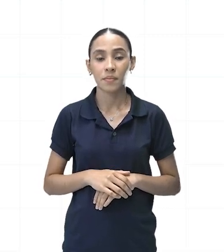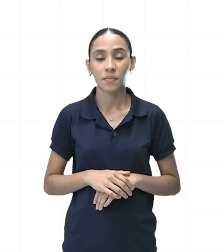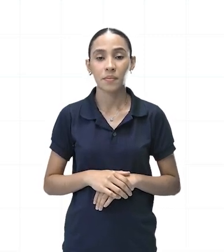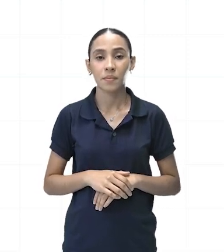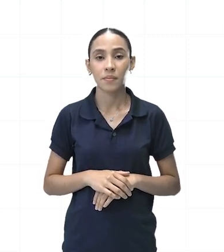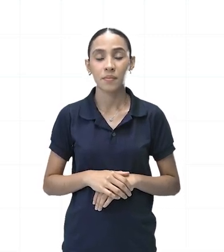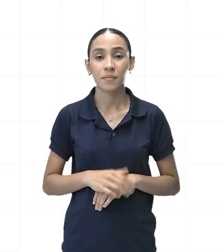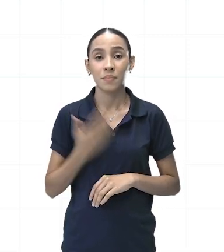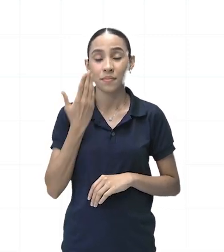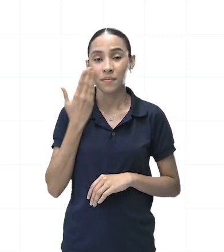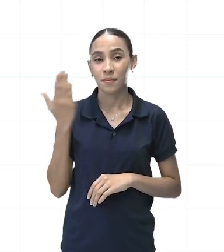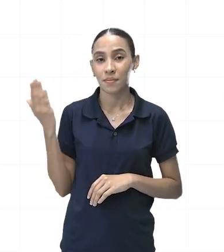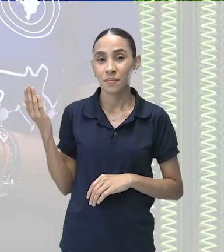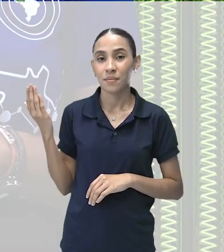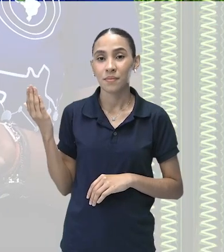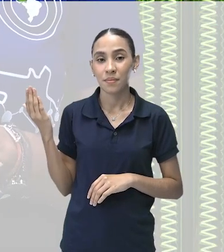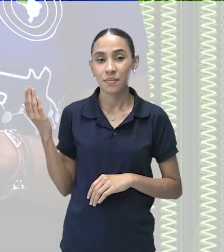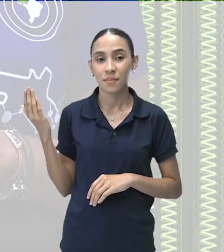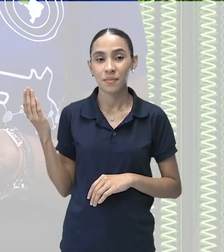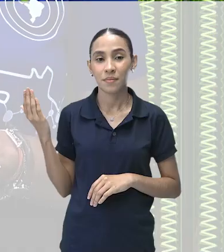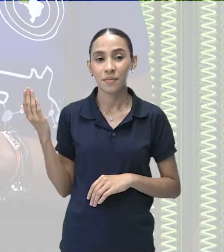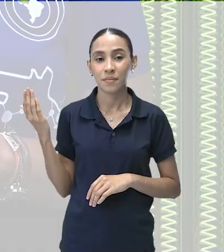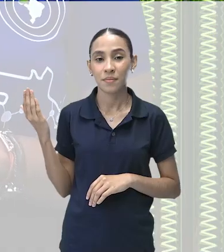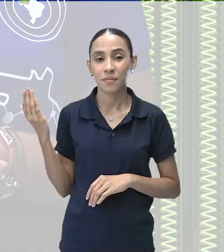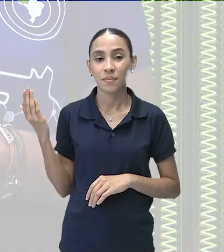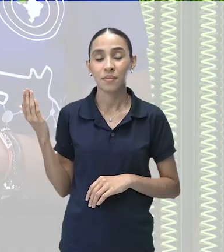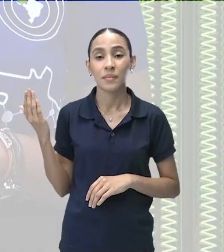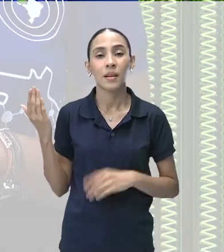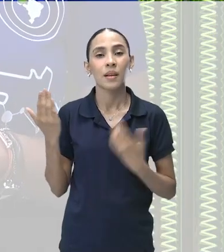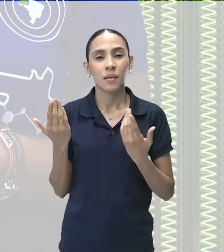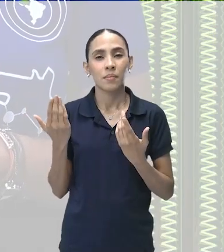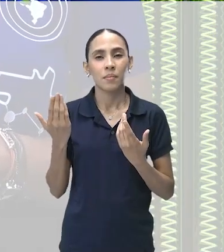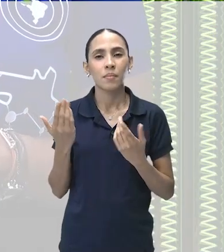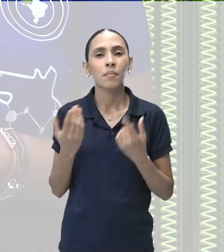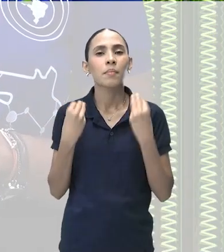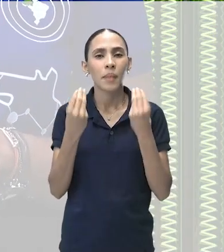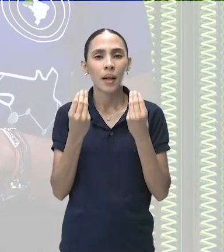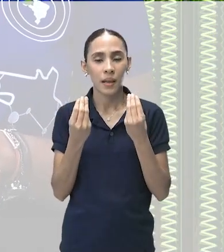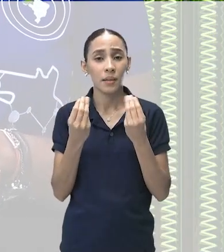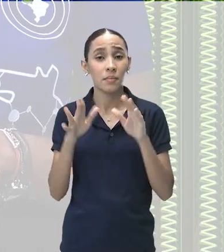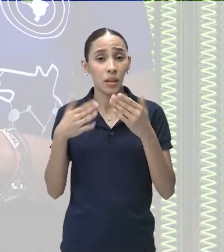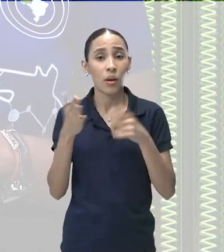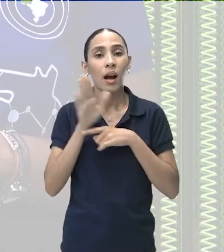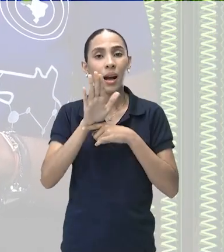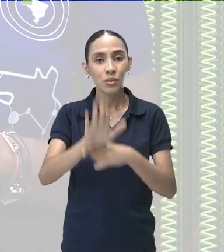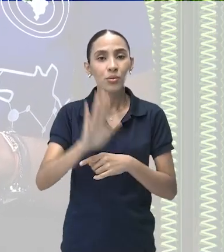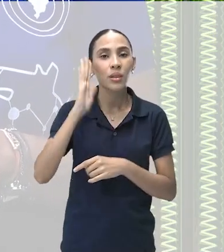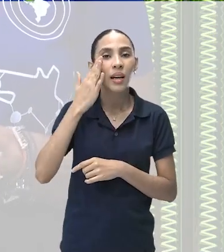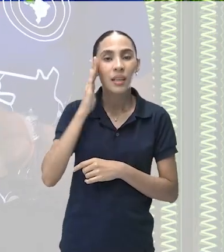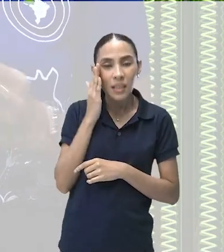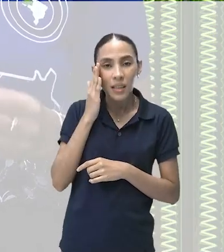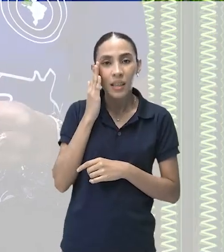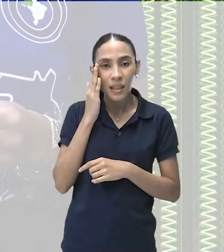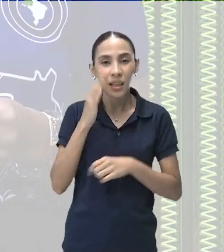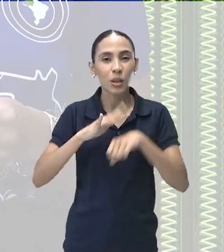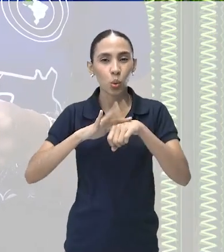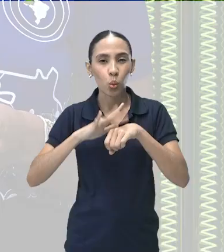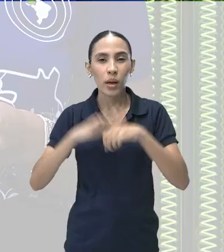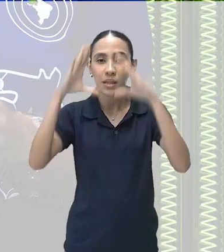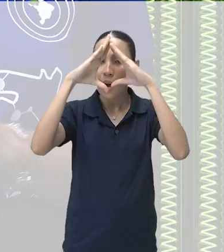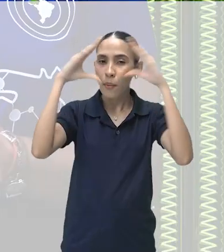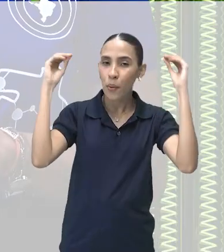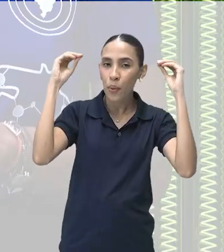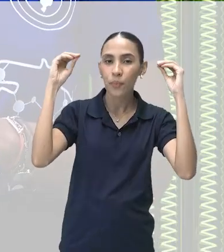Amyloid Aggregation. E ele serve para nós entendermos o Alzheimer, que é uma doença,